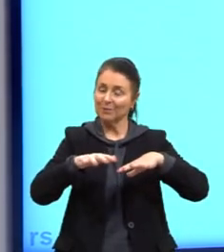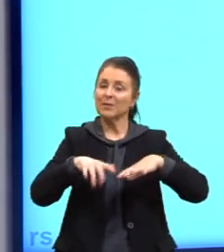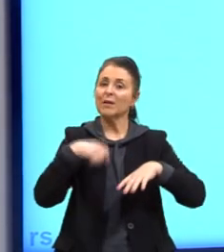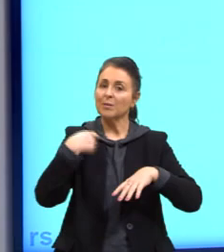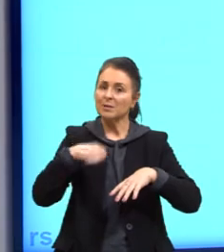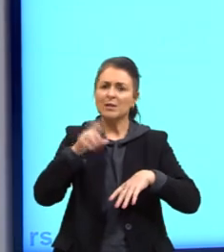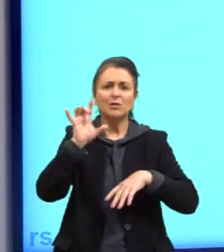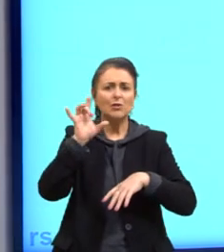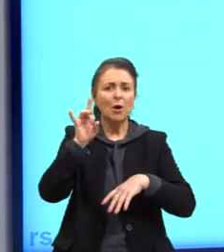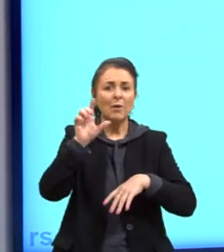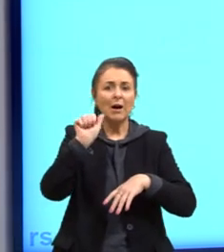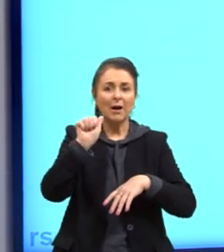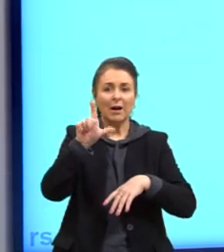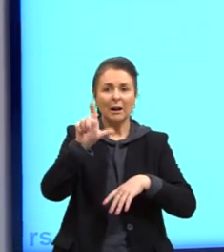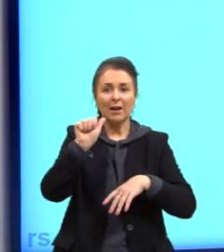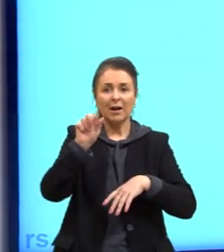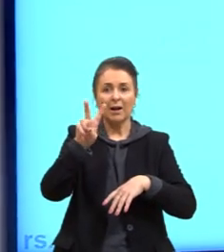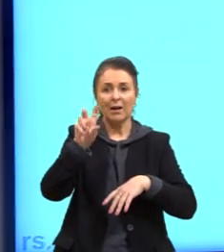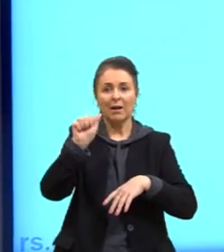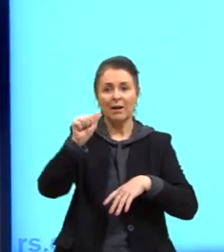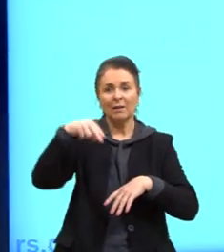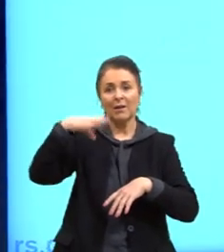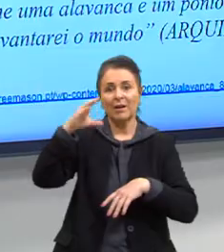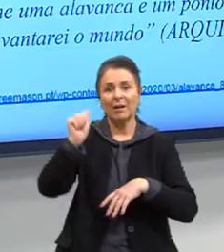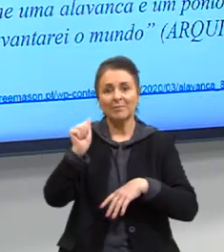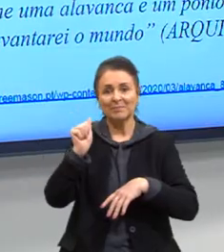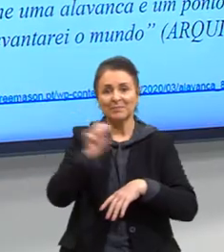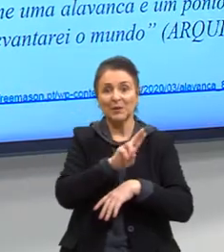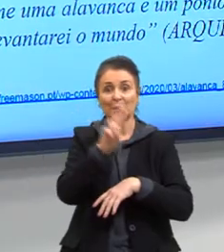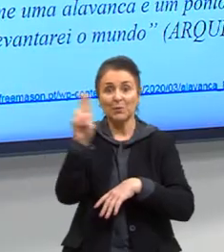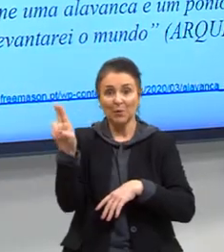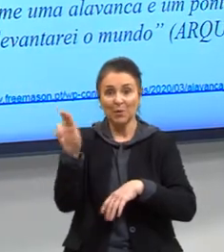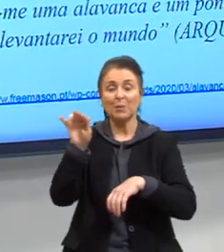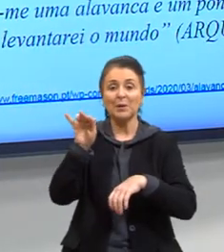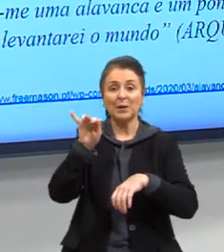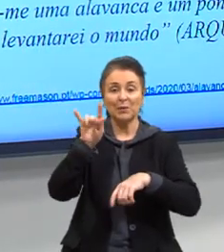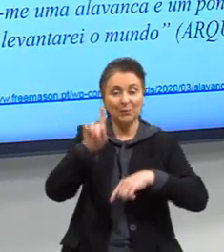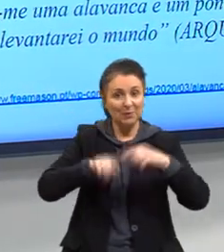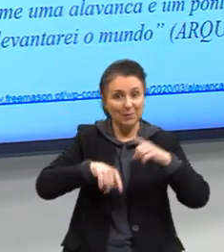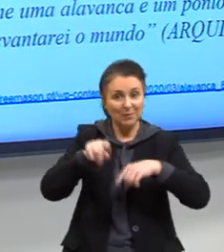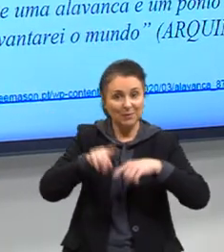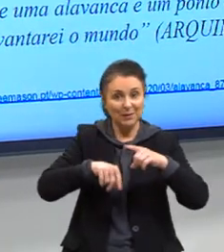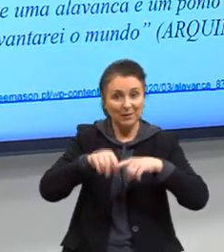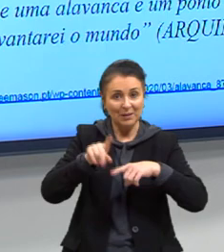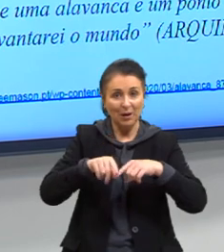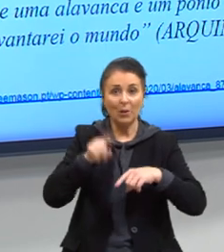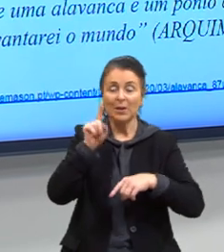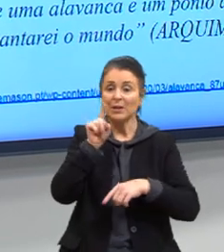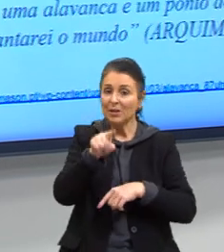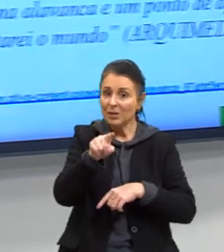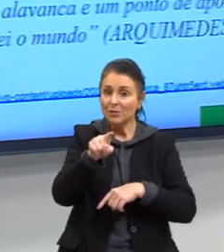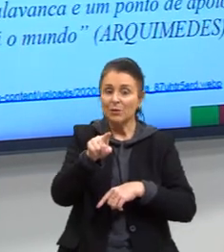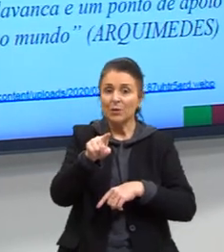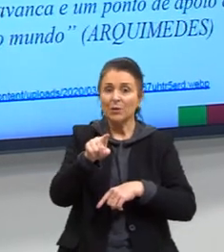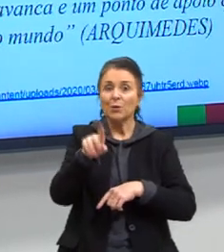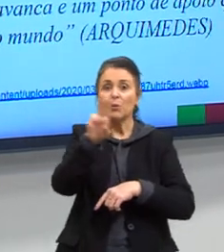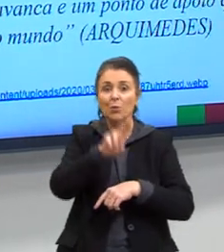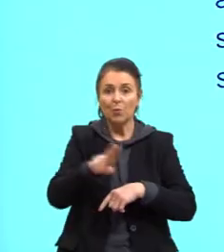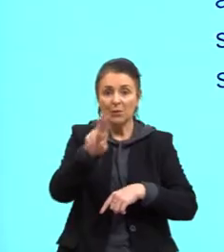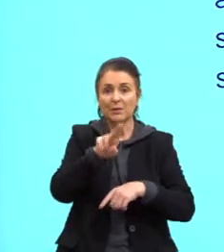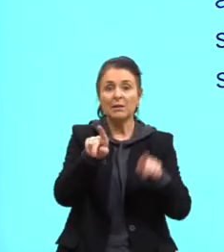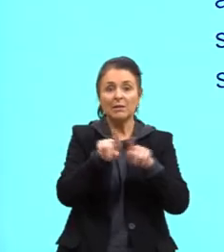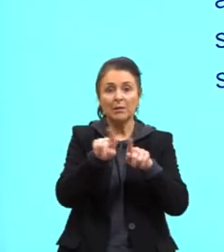ele precisa Então de uma alavanca muito grande para conseguir levantar o mundo porque isso aqui tá associado então ao torque